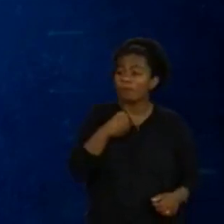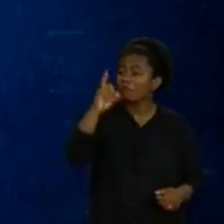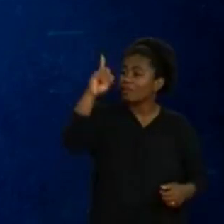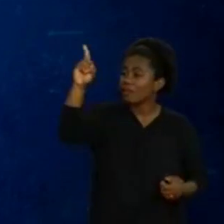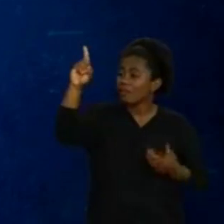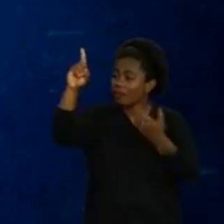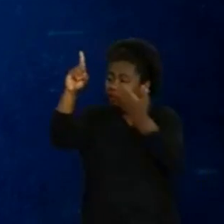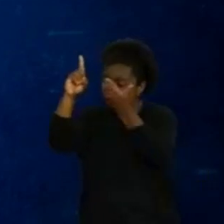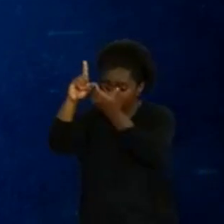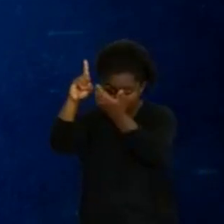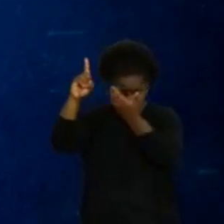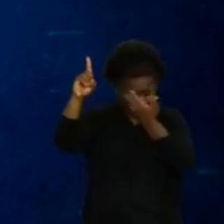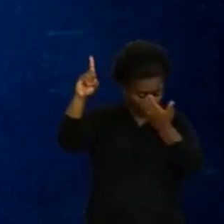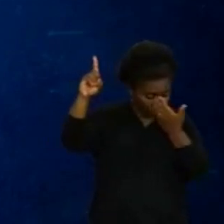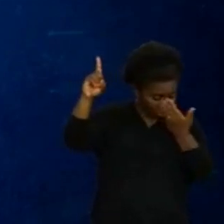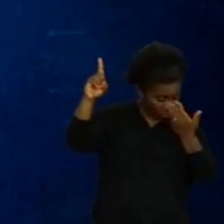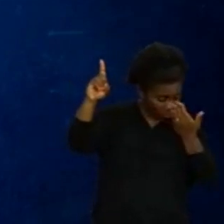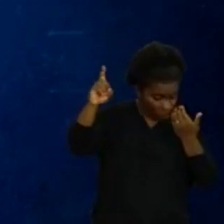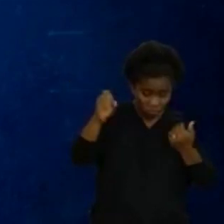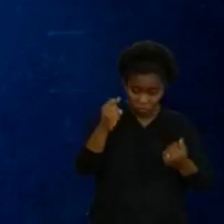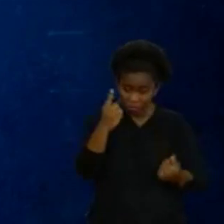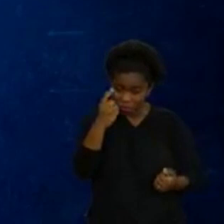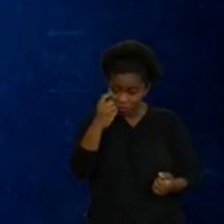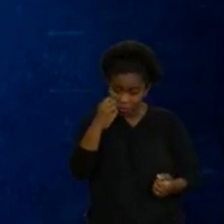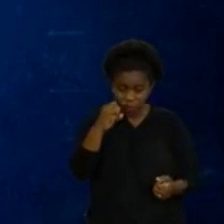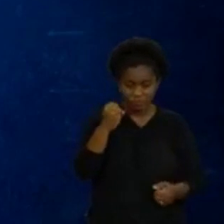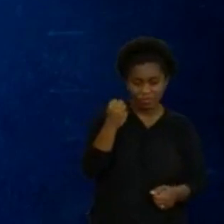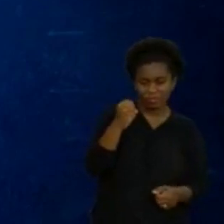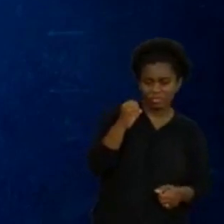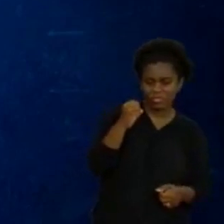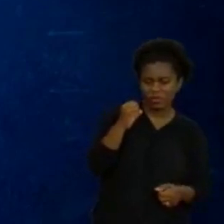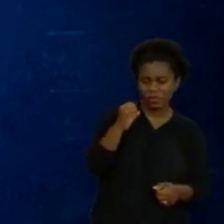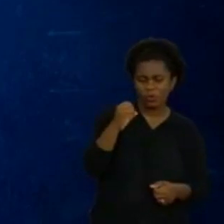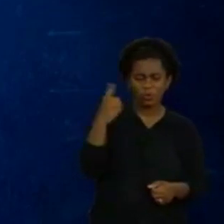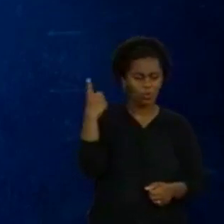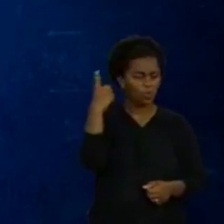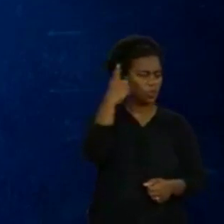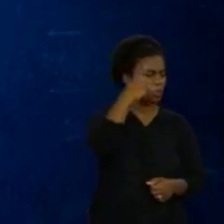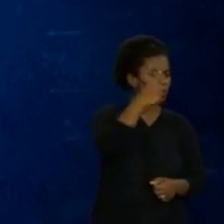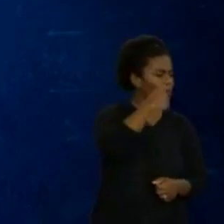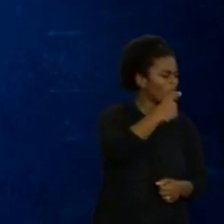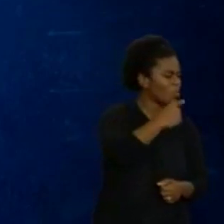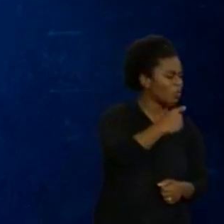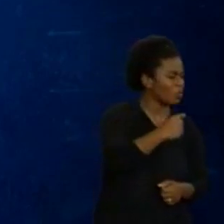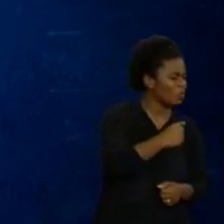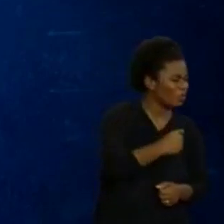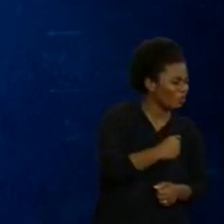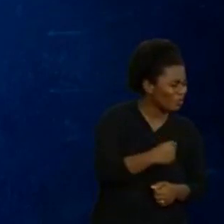para ficar nenhum segundo sem tua luz.